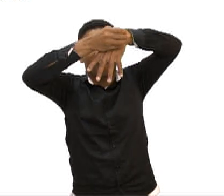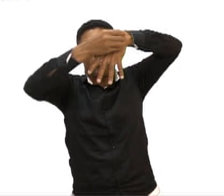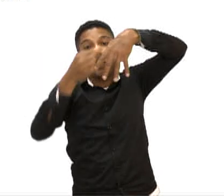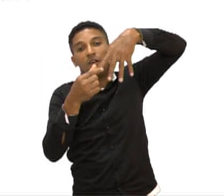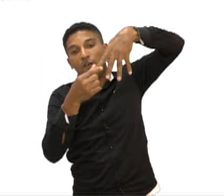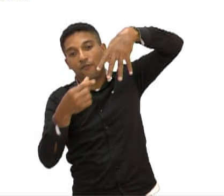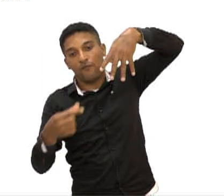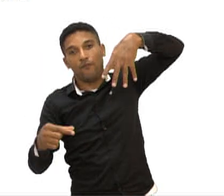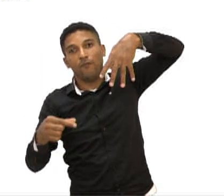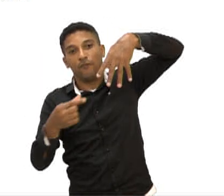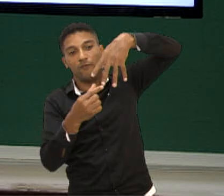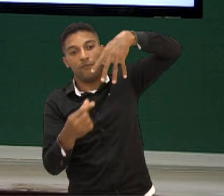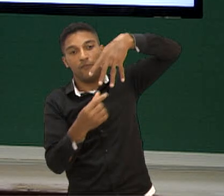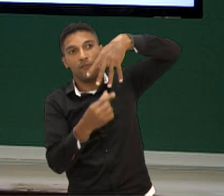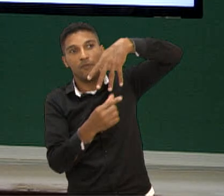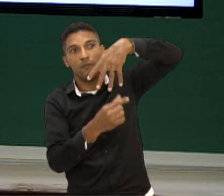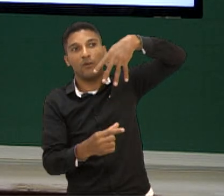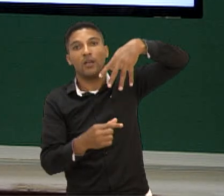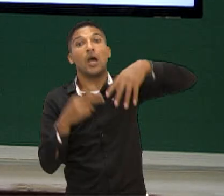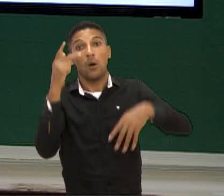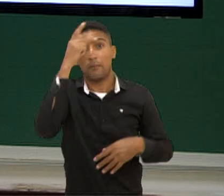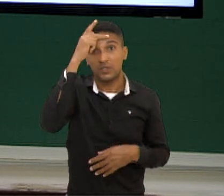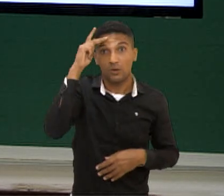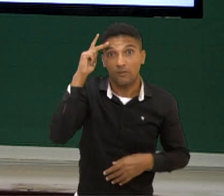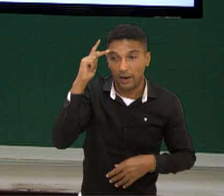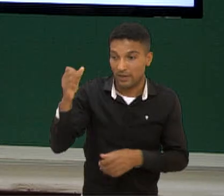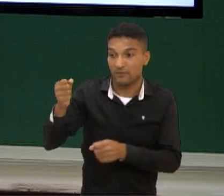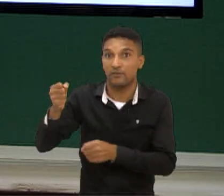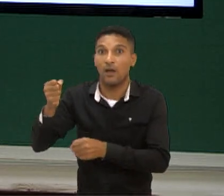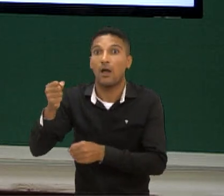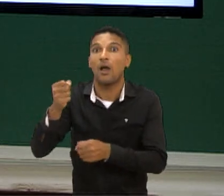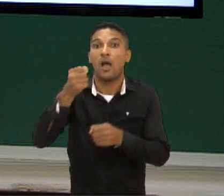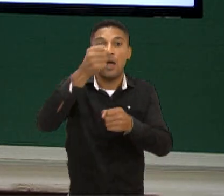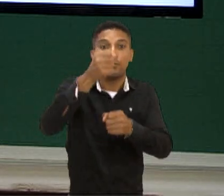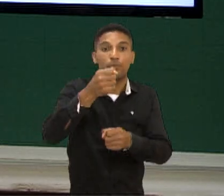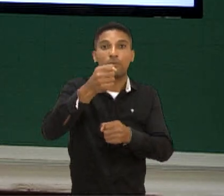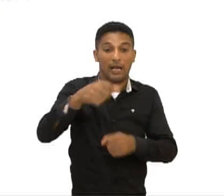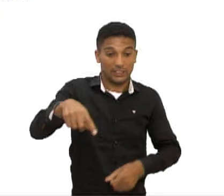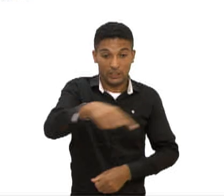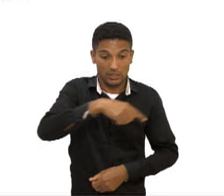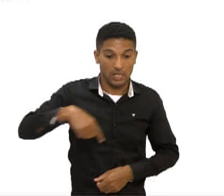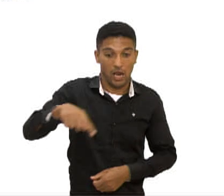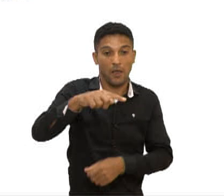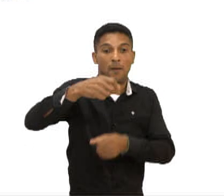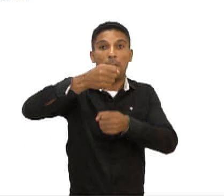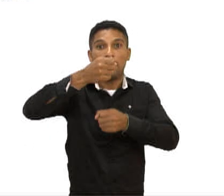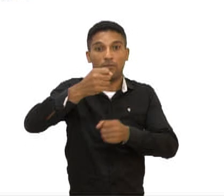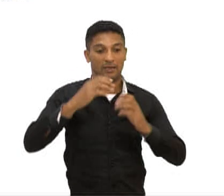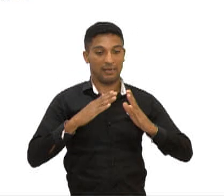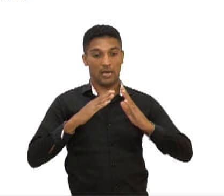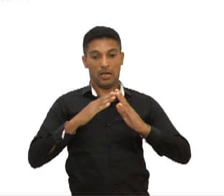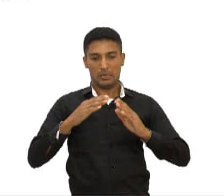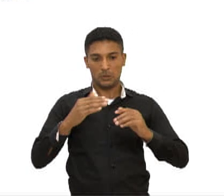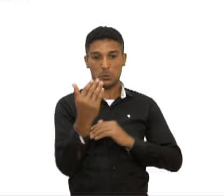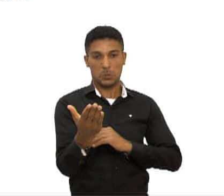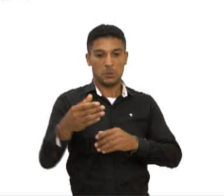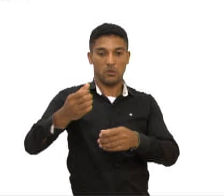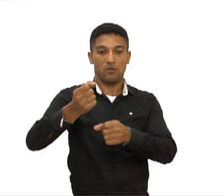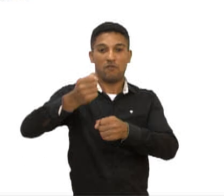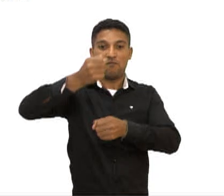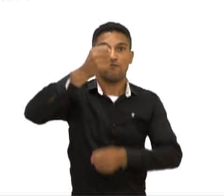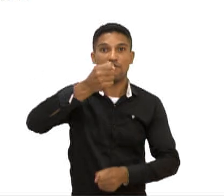terreiro. Então, alguém vai lá com esse mastro de 3 metros de altura e segura no meio do terreiro. Em sua ponta são